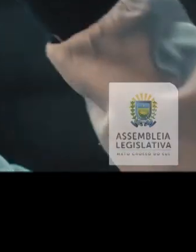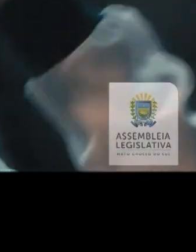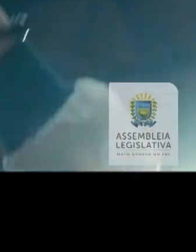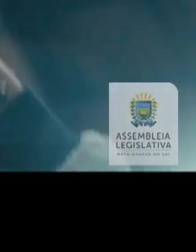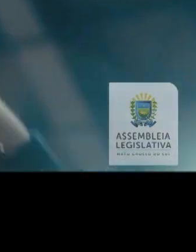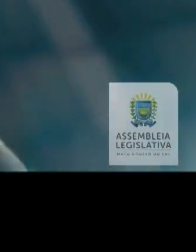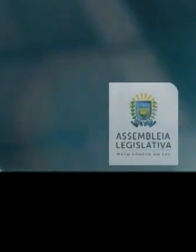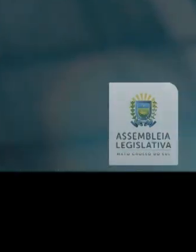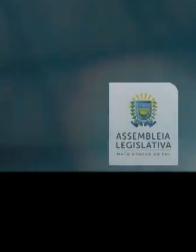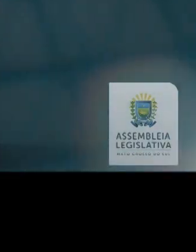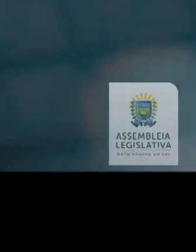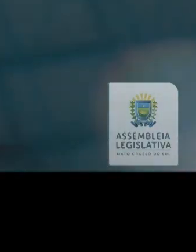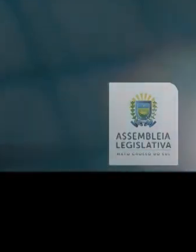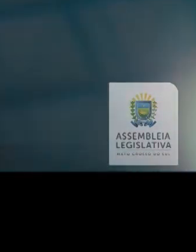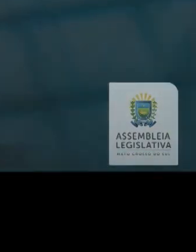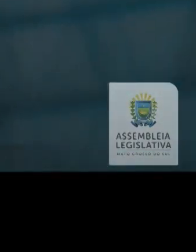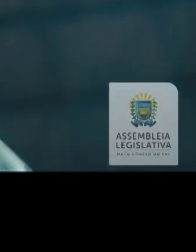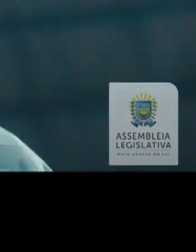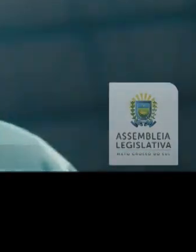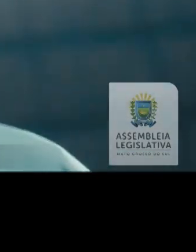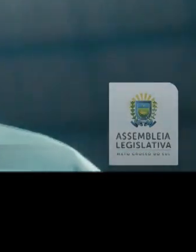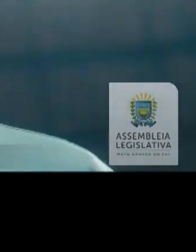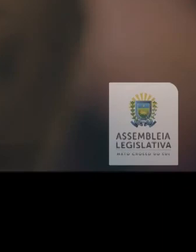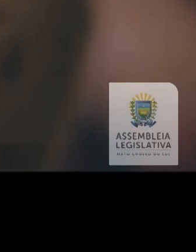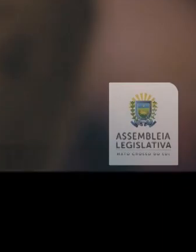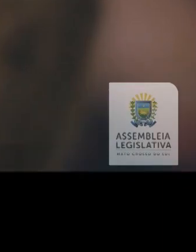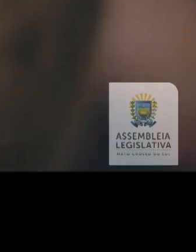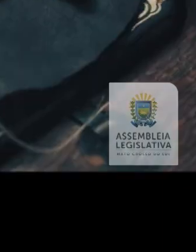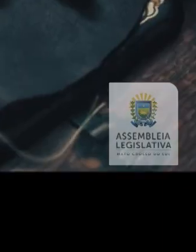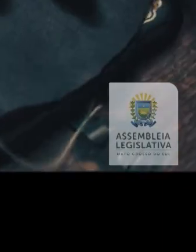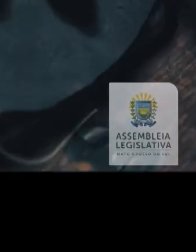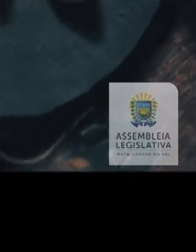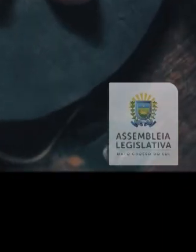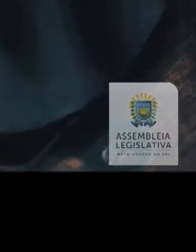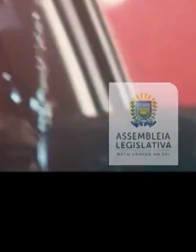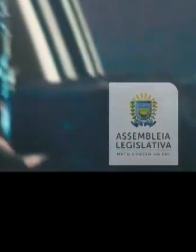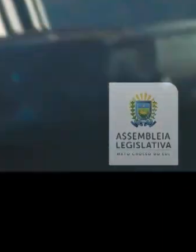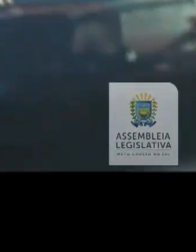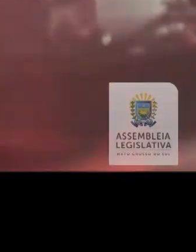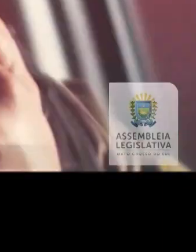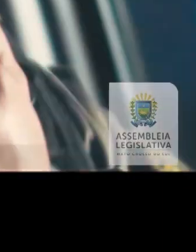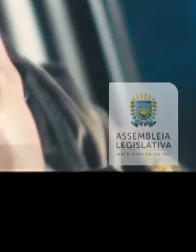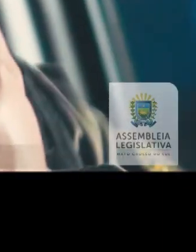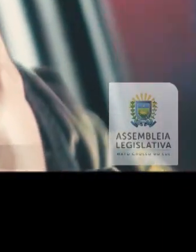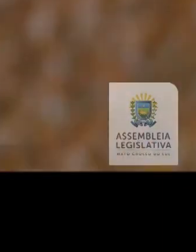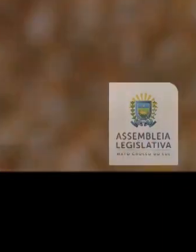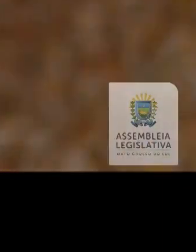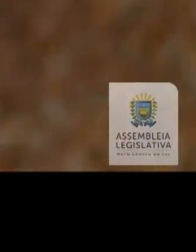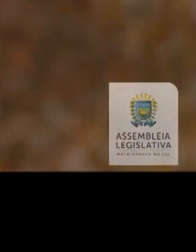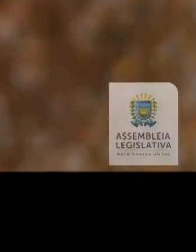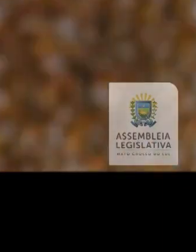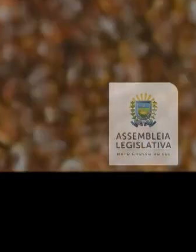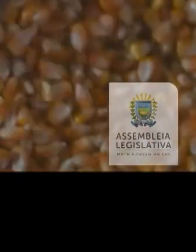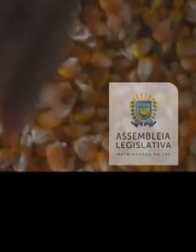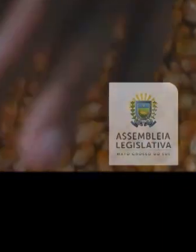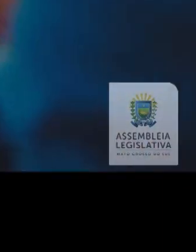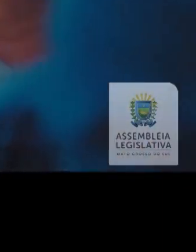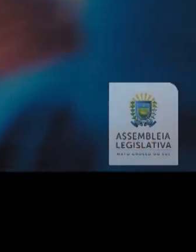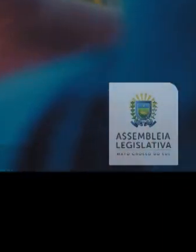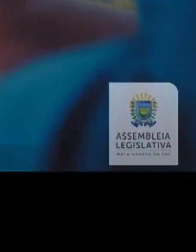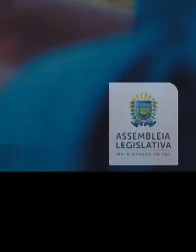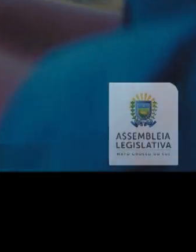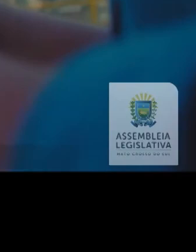são aqueles que cuidam e salvam vidas, que mantêm o lar, que protegem, que lavram a terra,